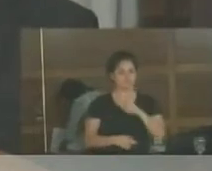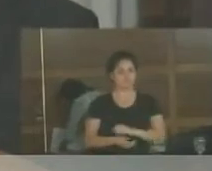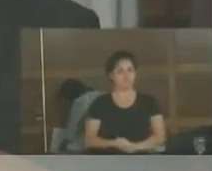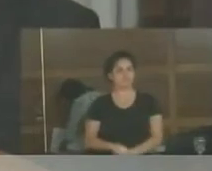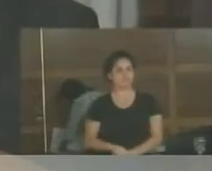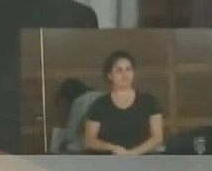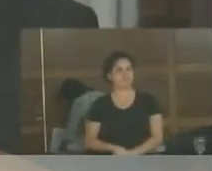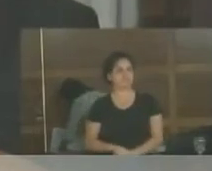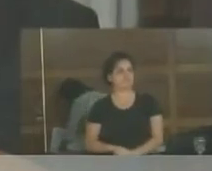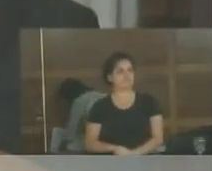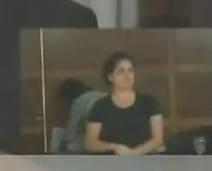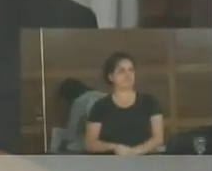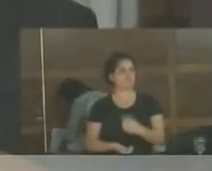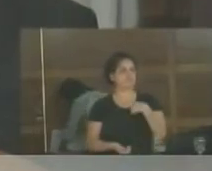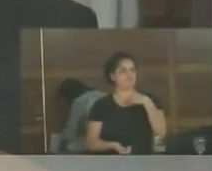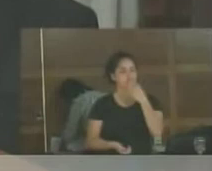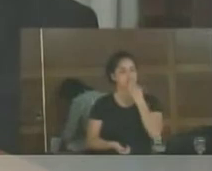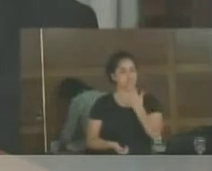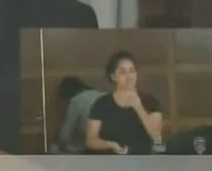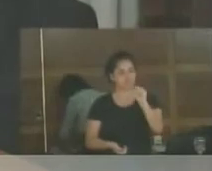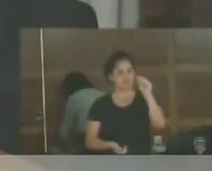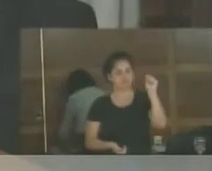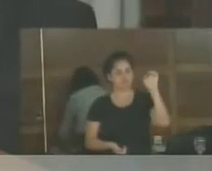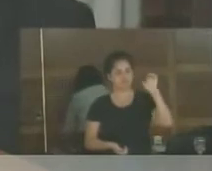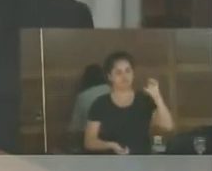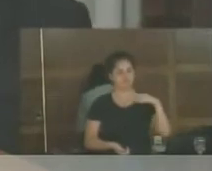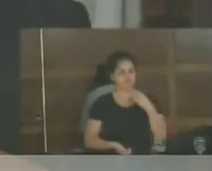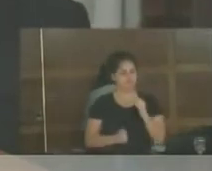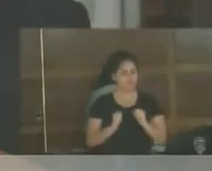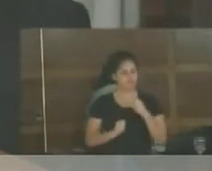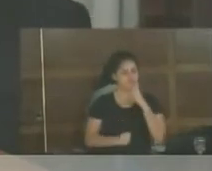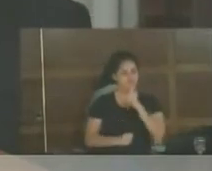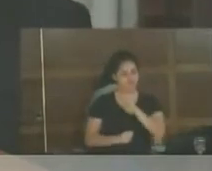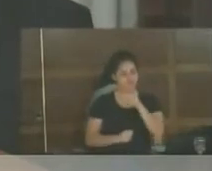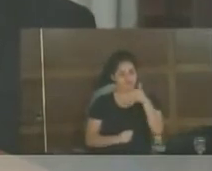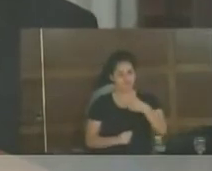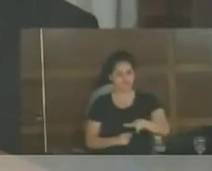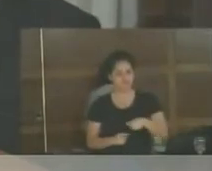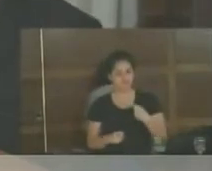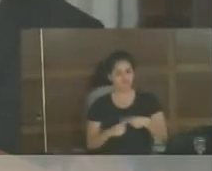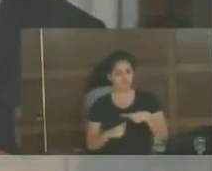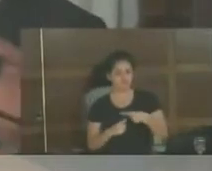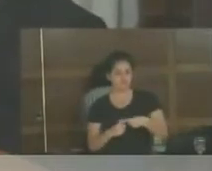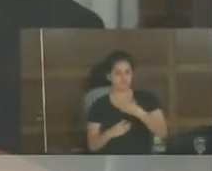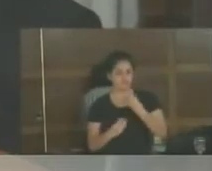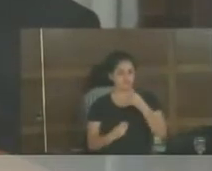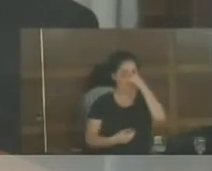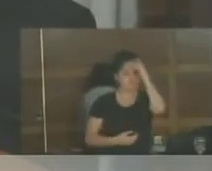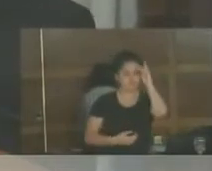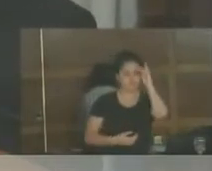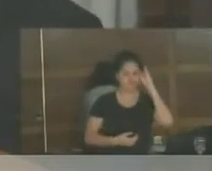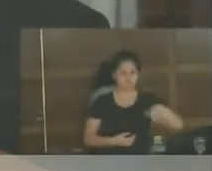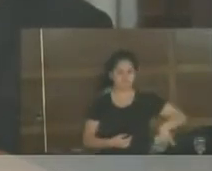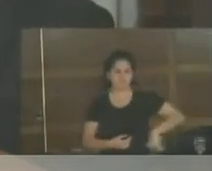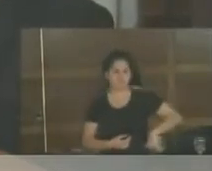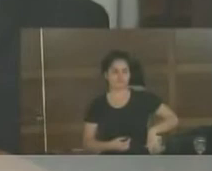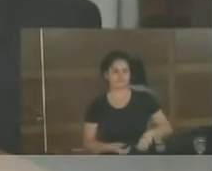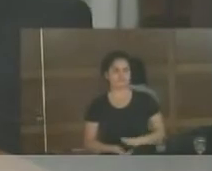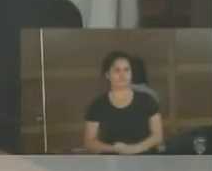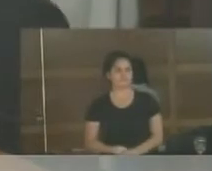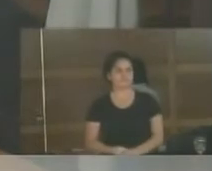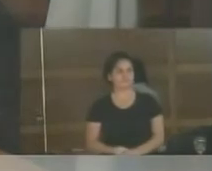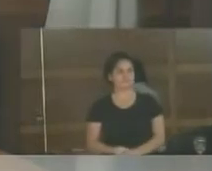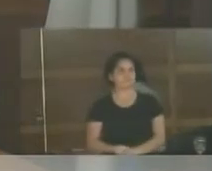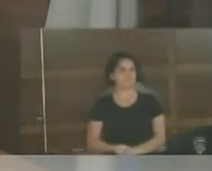Então, é que eu peço aí o próprio SAI que possa rever isso, porque tem muita gente sendo prejudicada. Obrigado, senhor presidente.